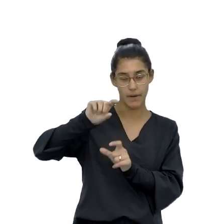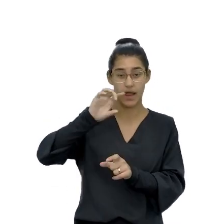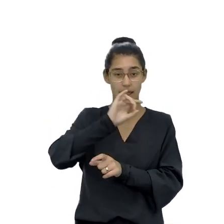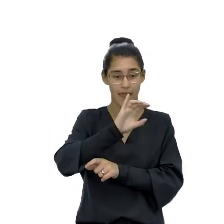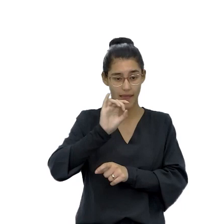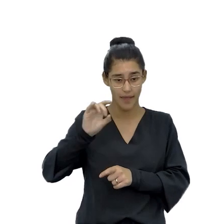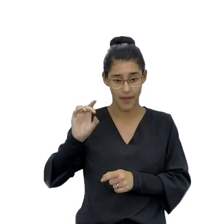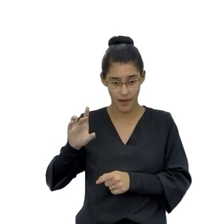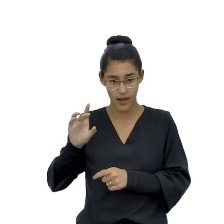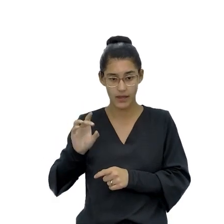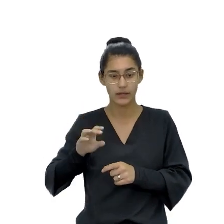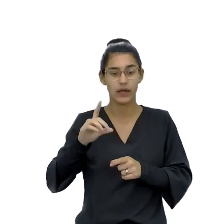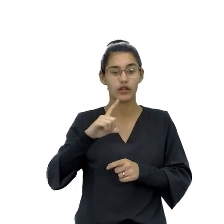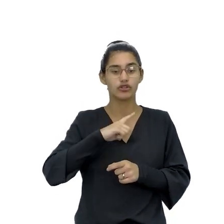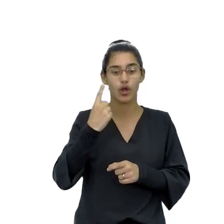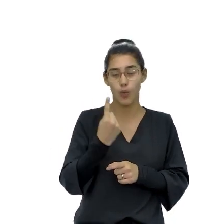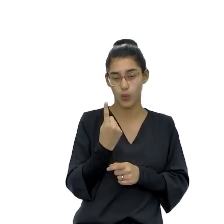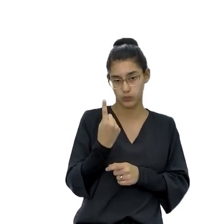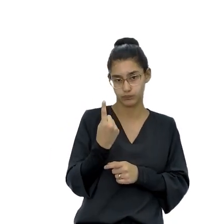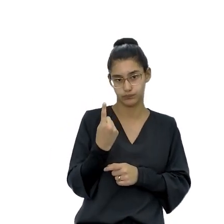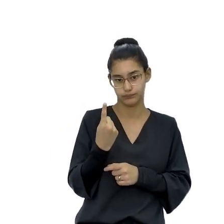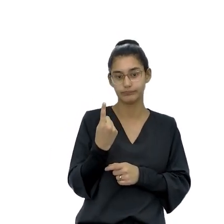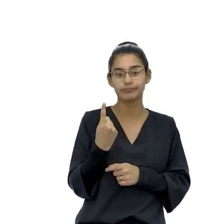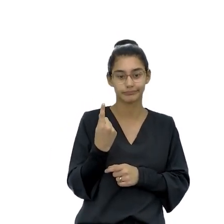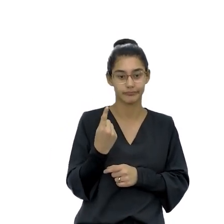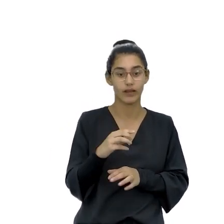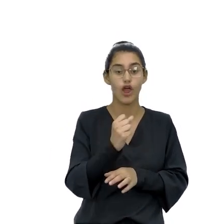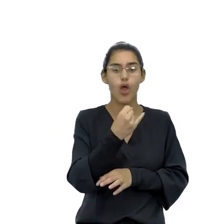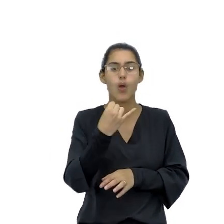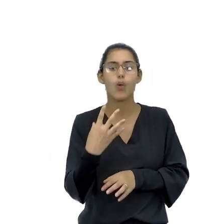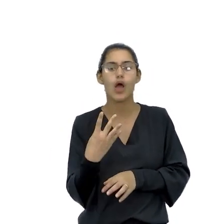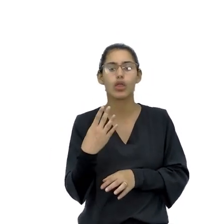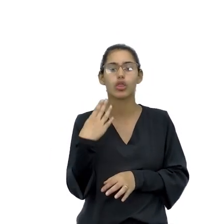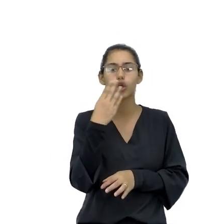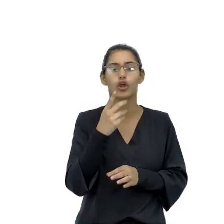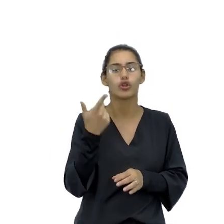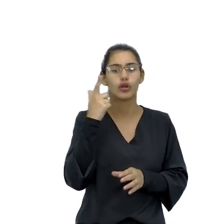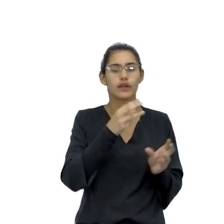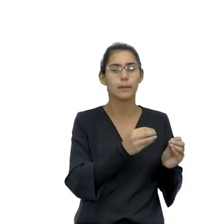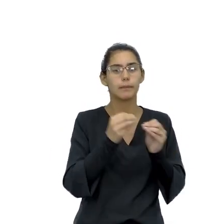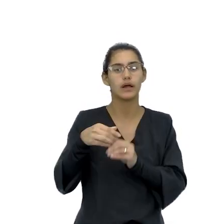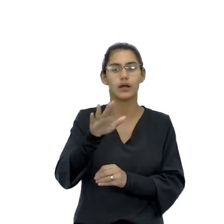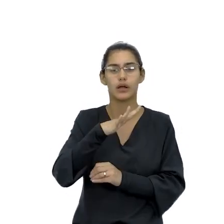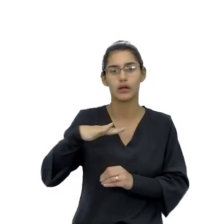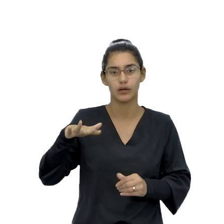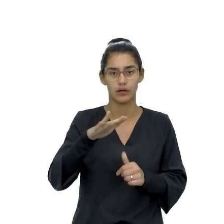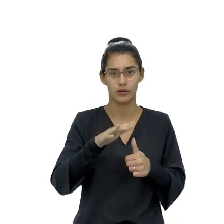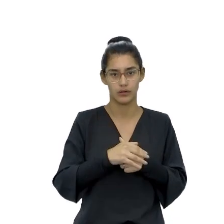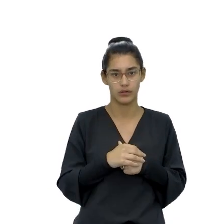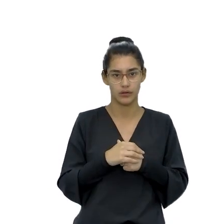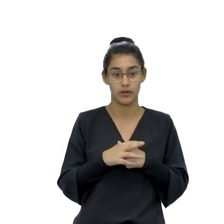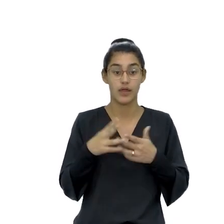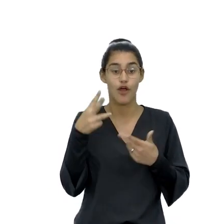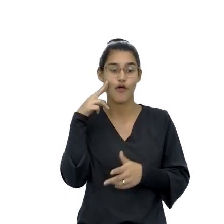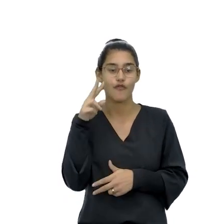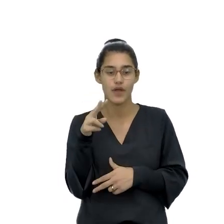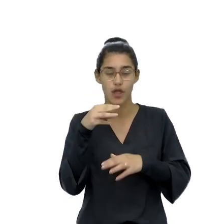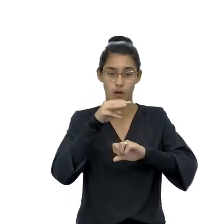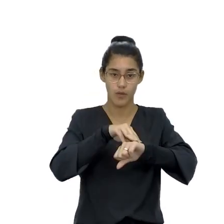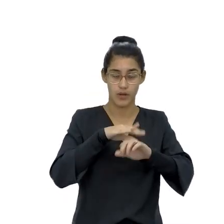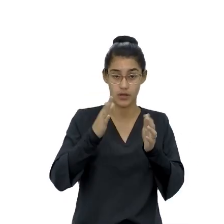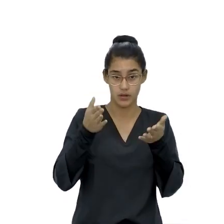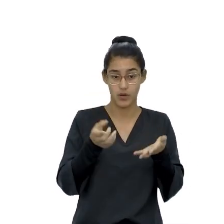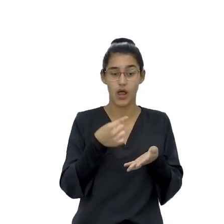cada divisória cabia um docinho. Então, quantos docinhos ela pôde levar nesse espaço? Então, veja que nesse